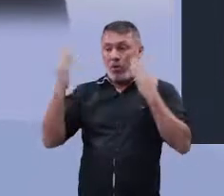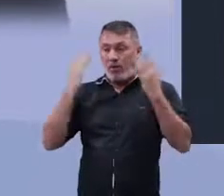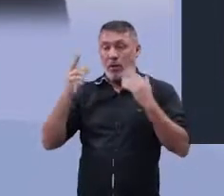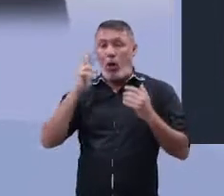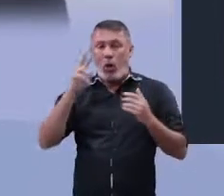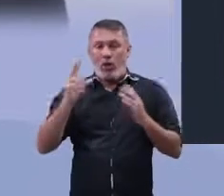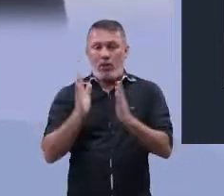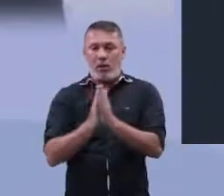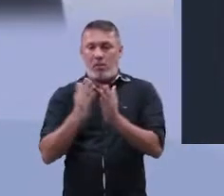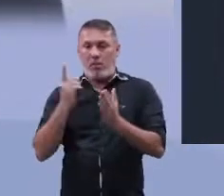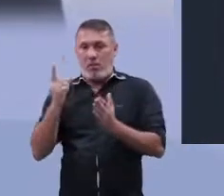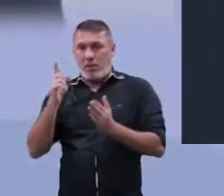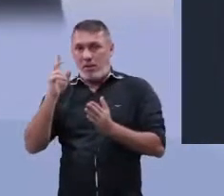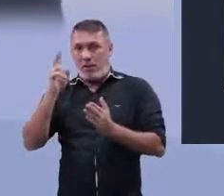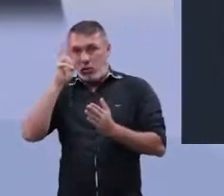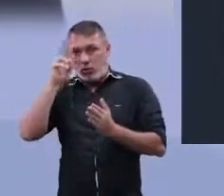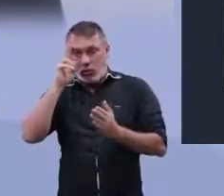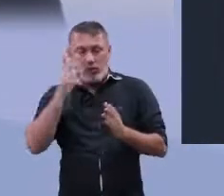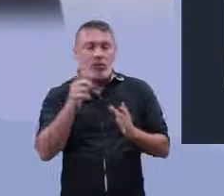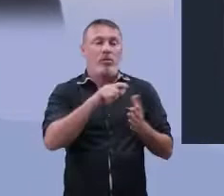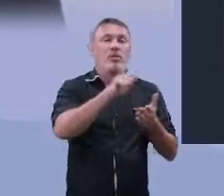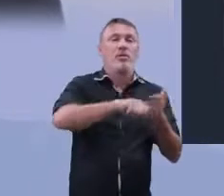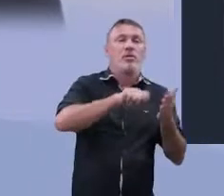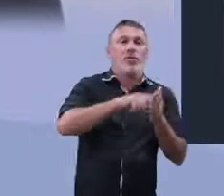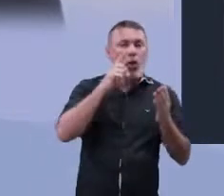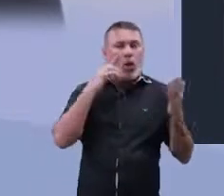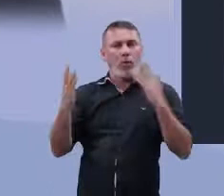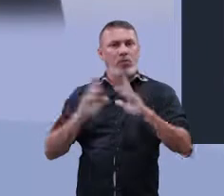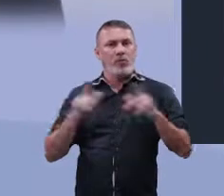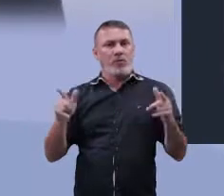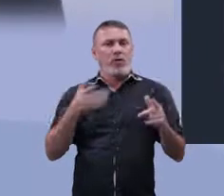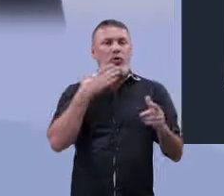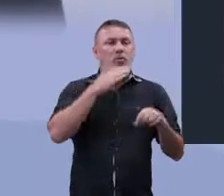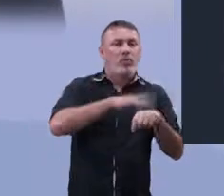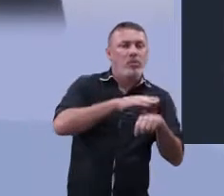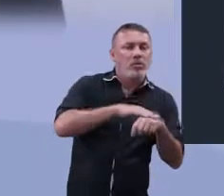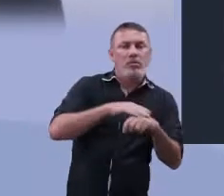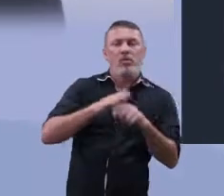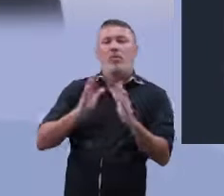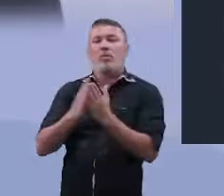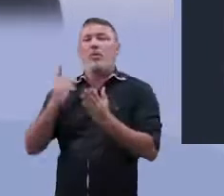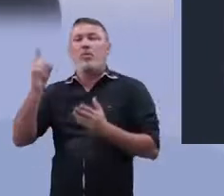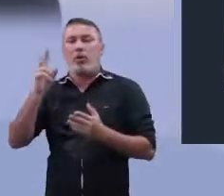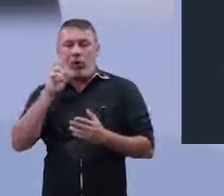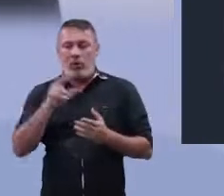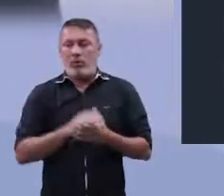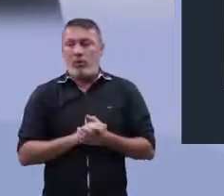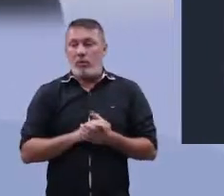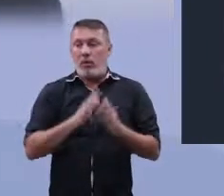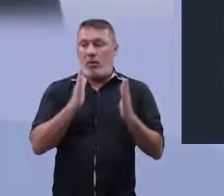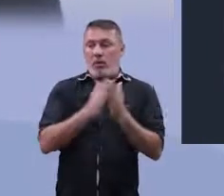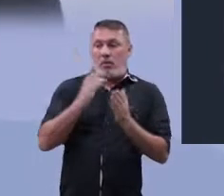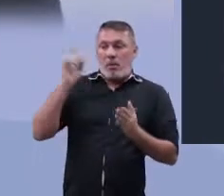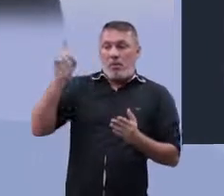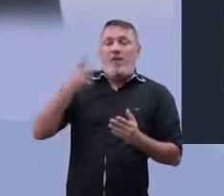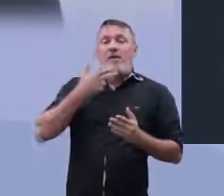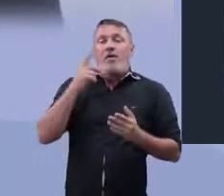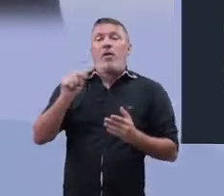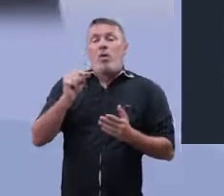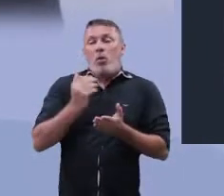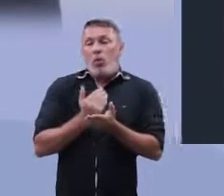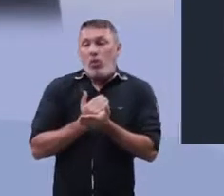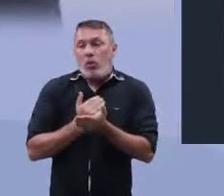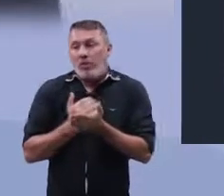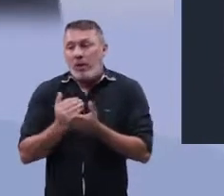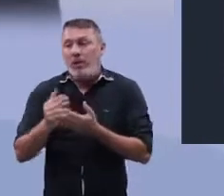que é contada na Bíblia e a paródia feita pelo autor. No início, na Bíblia diz: tendo,